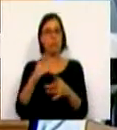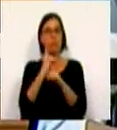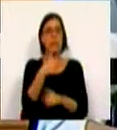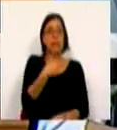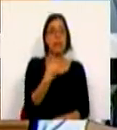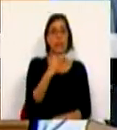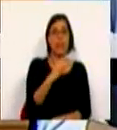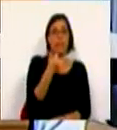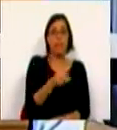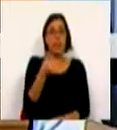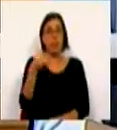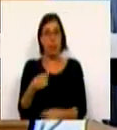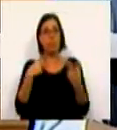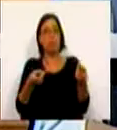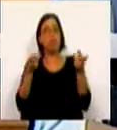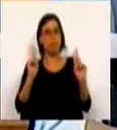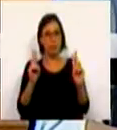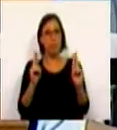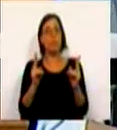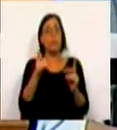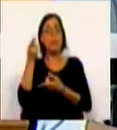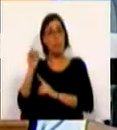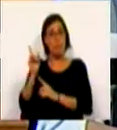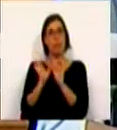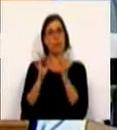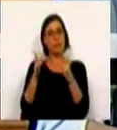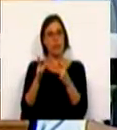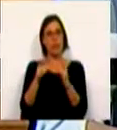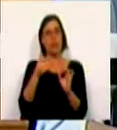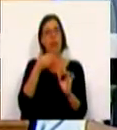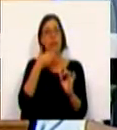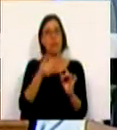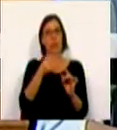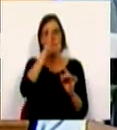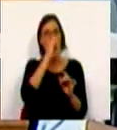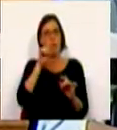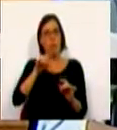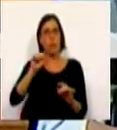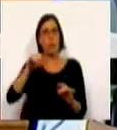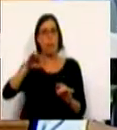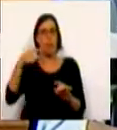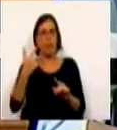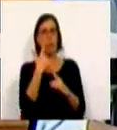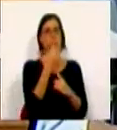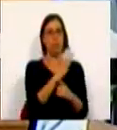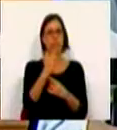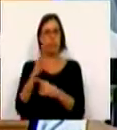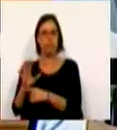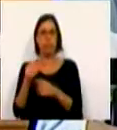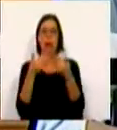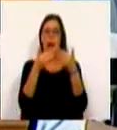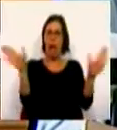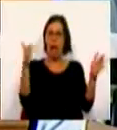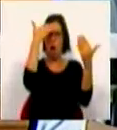TIC 2020, disponibilizámos desde março o site usabilidade.gov.pt com exemplos em código